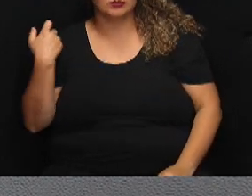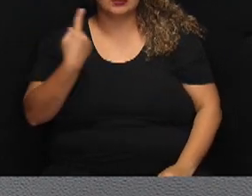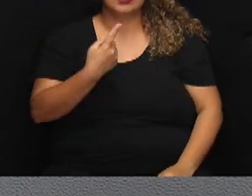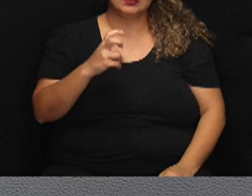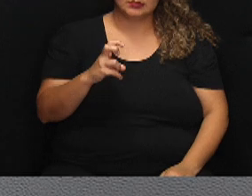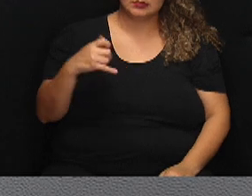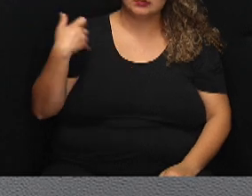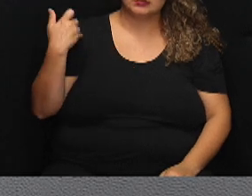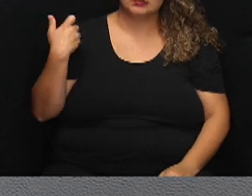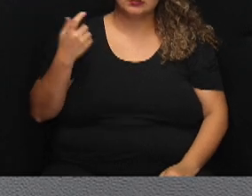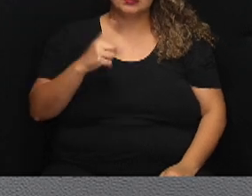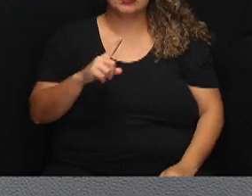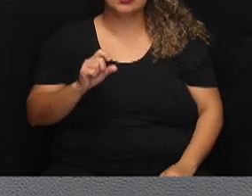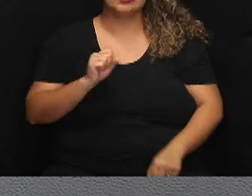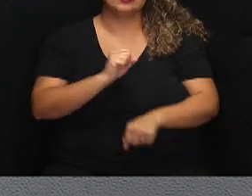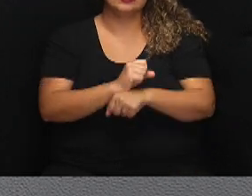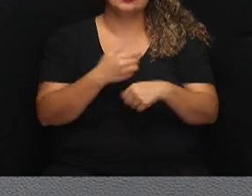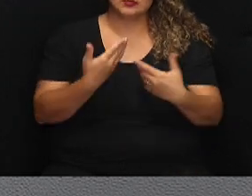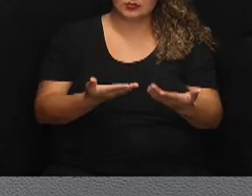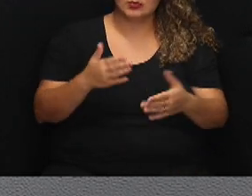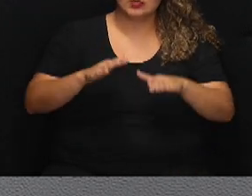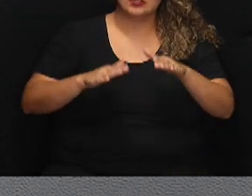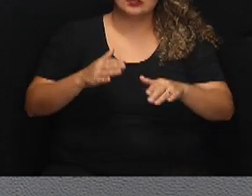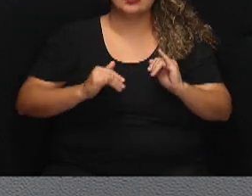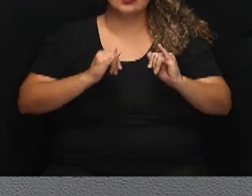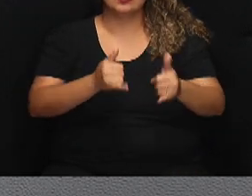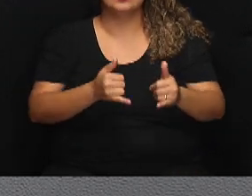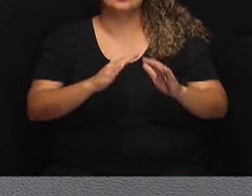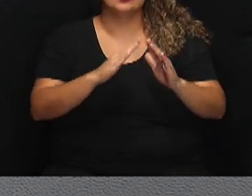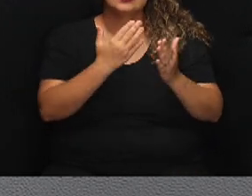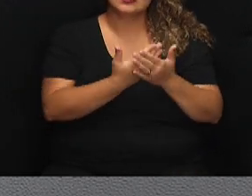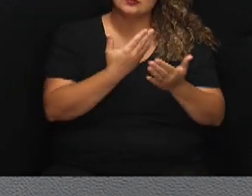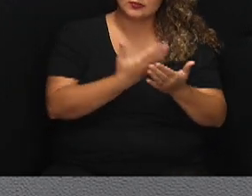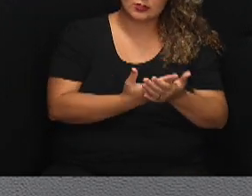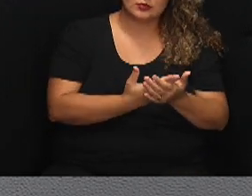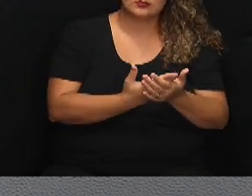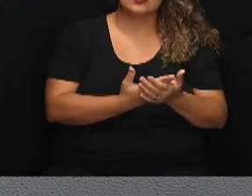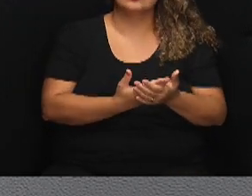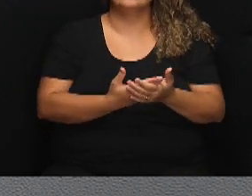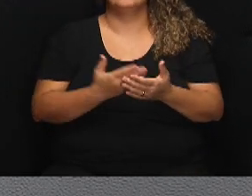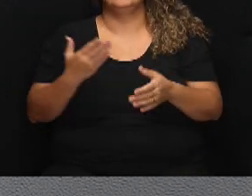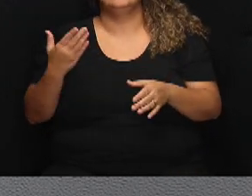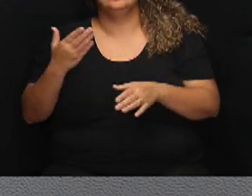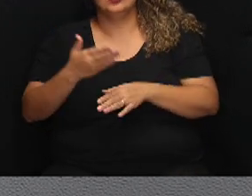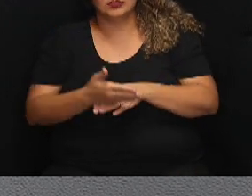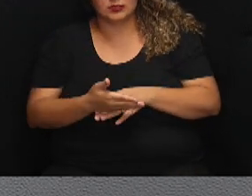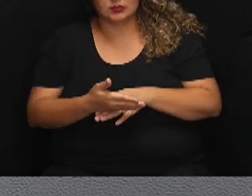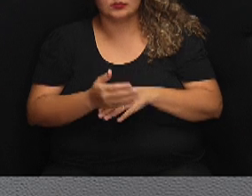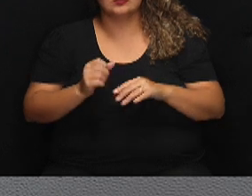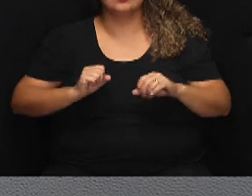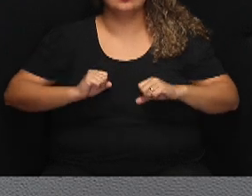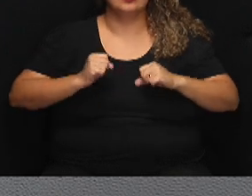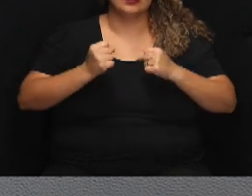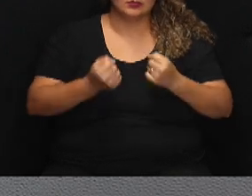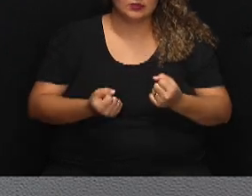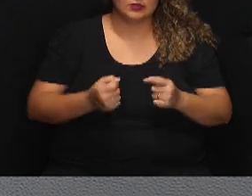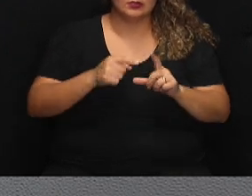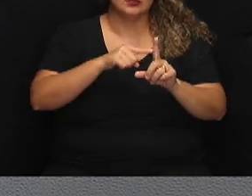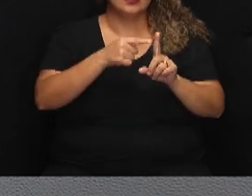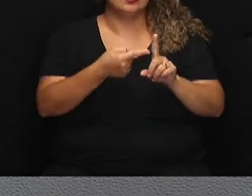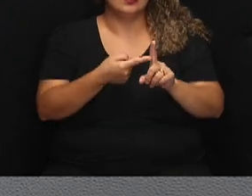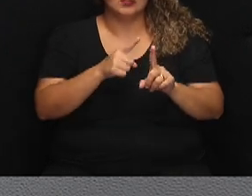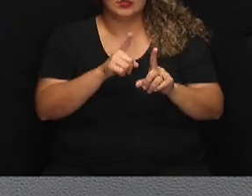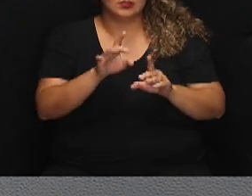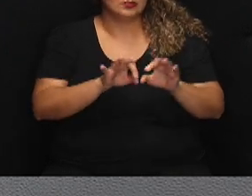15 anos que não estavam esperando por isso, que muitas vezes abandonam a escola, né? Tem que ali se dedicar, né, a uma gravidez que não